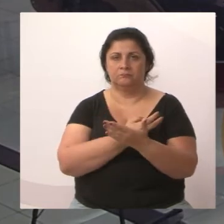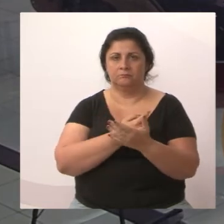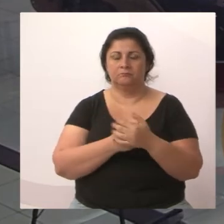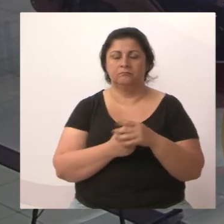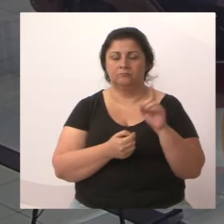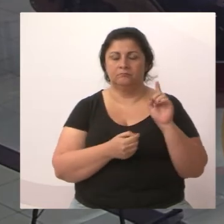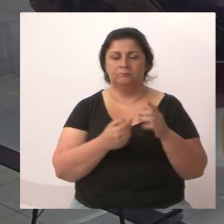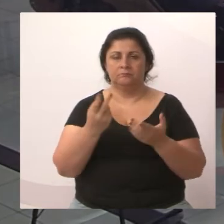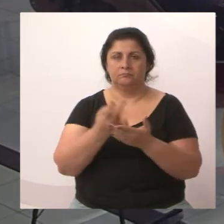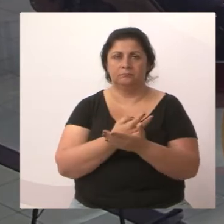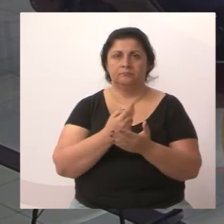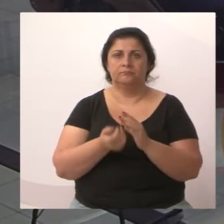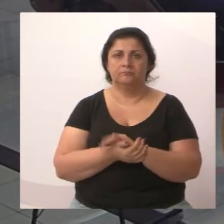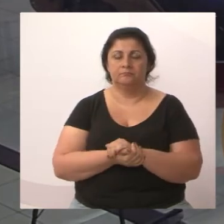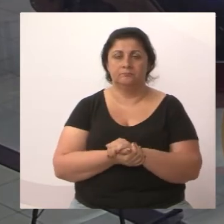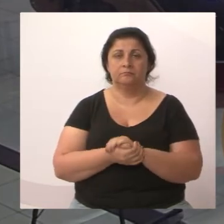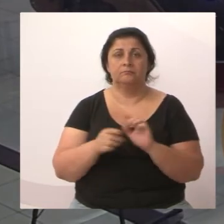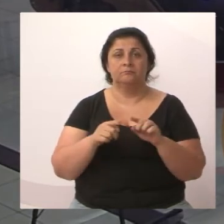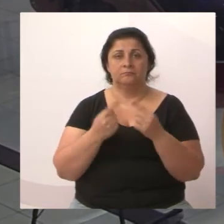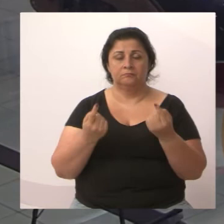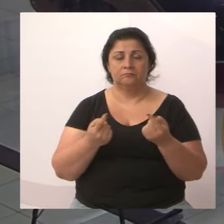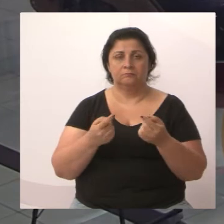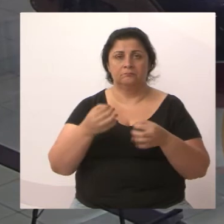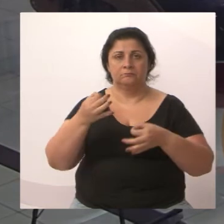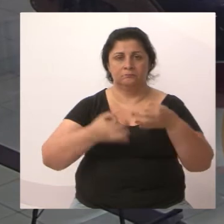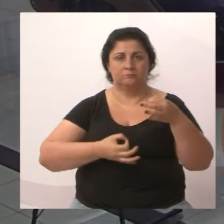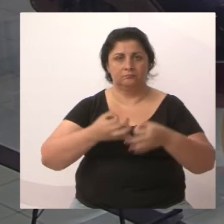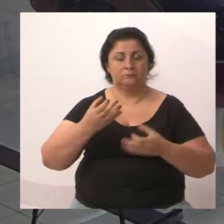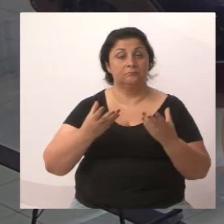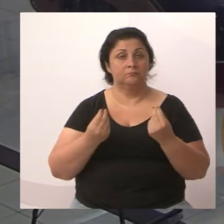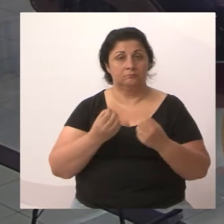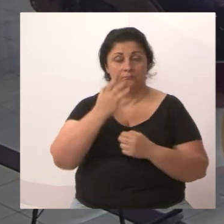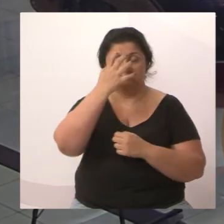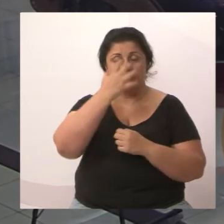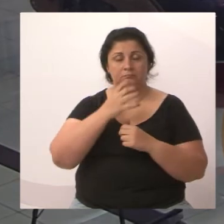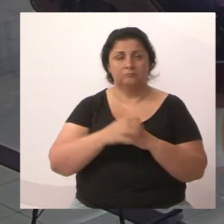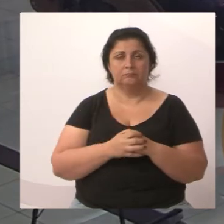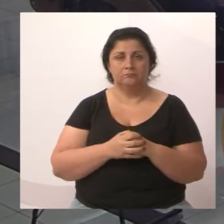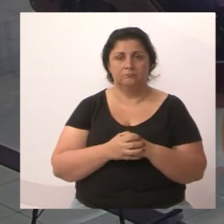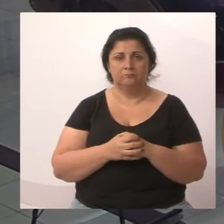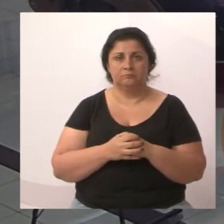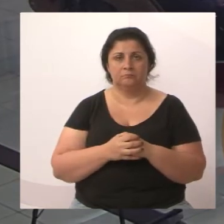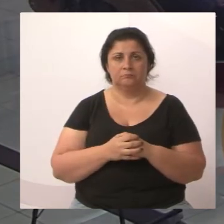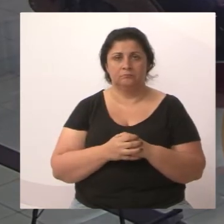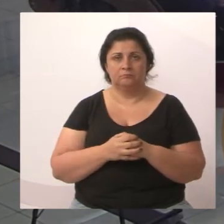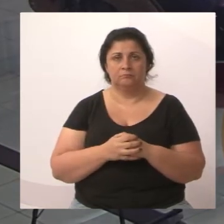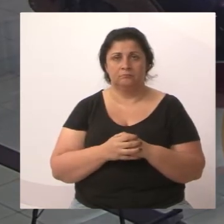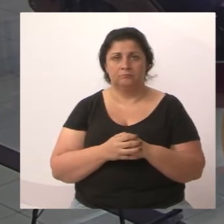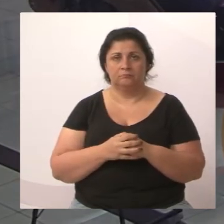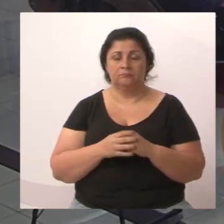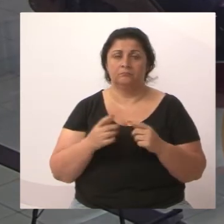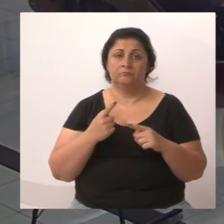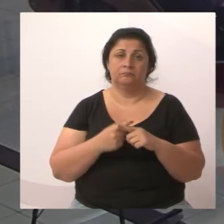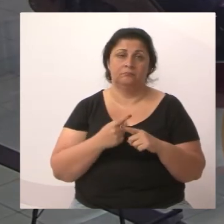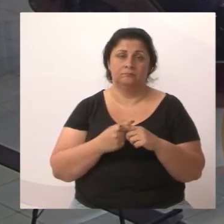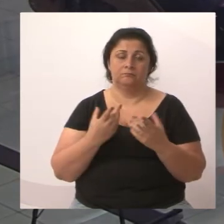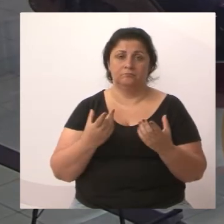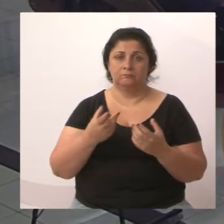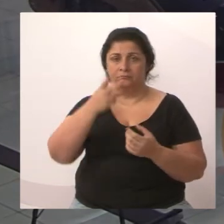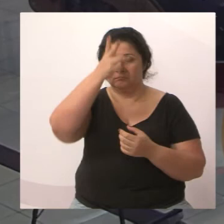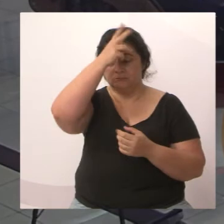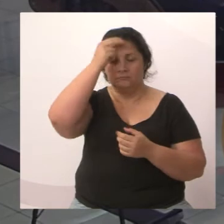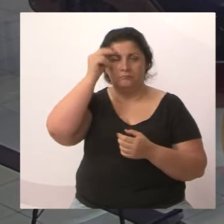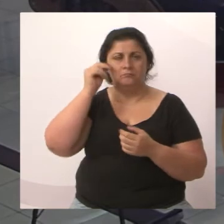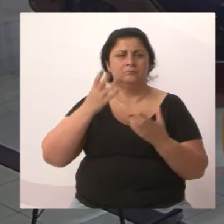nos assiste agora. Mas como eu disse, o Tribunal de Contas é muito rigoroso. E os prefeitos, sem dúvida, por ser uma demanda maior deles lá,